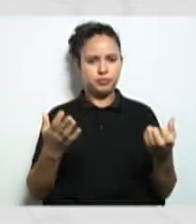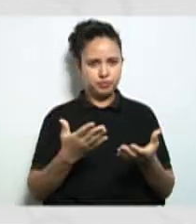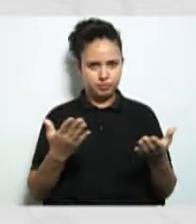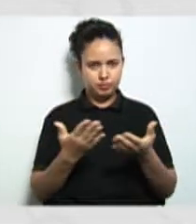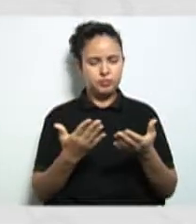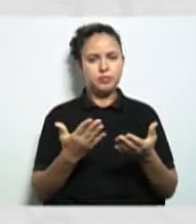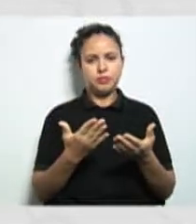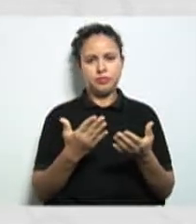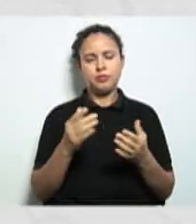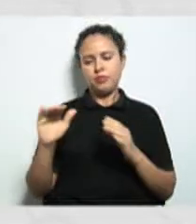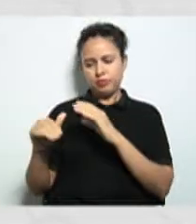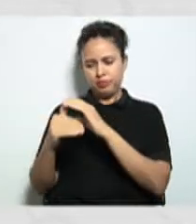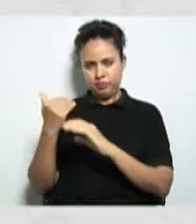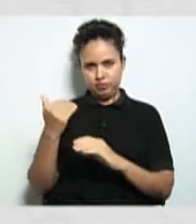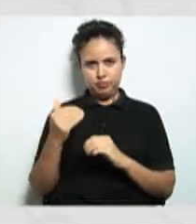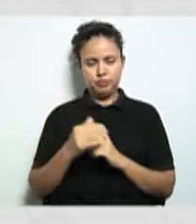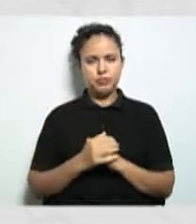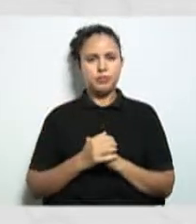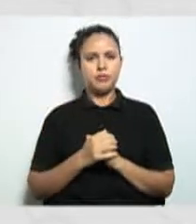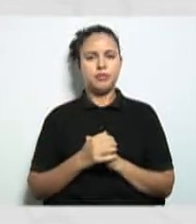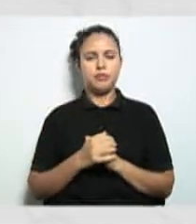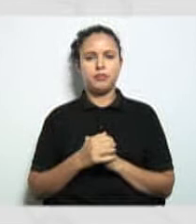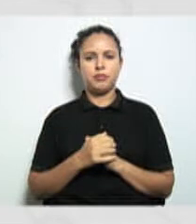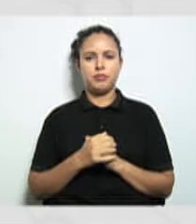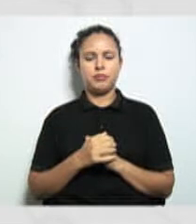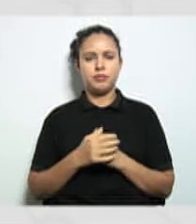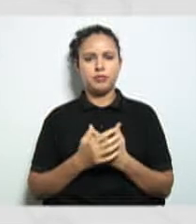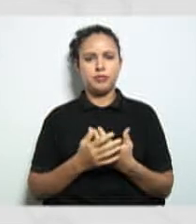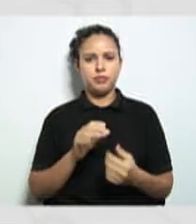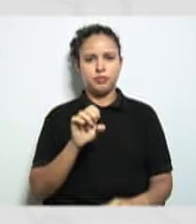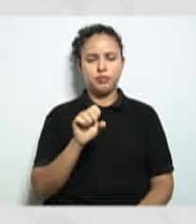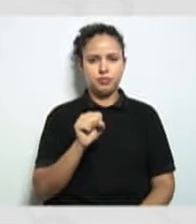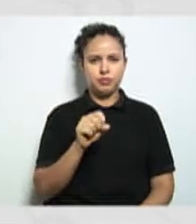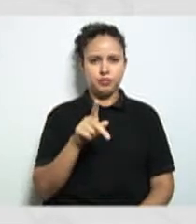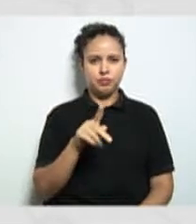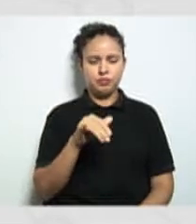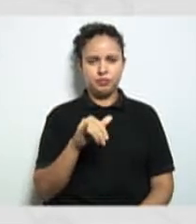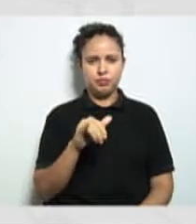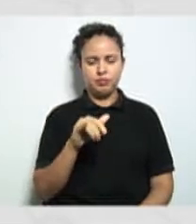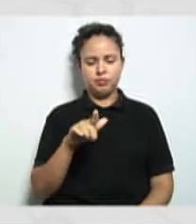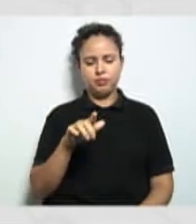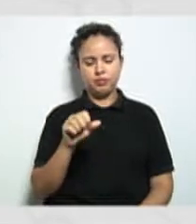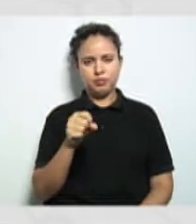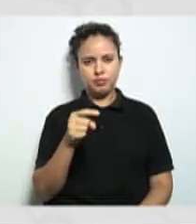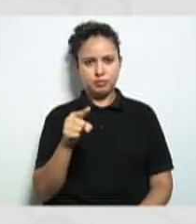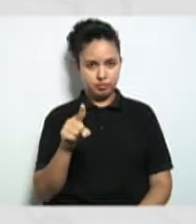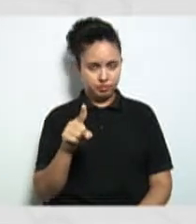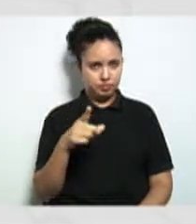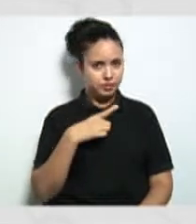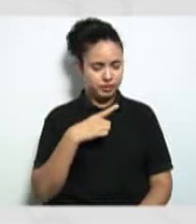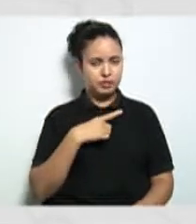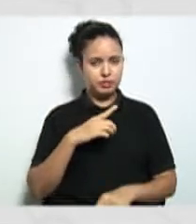vocês participarem. Espigão lá é onde tem o diamante, professora? Vai ser, né? Vamos pra